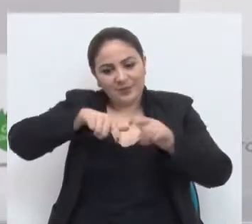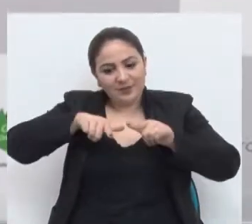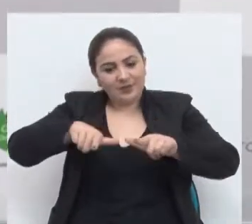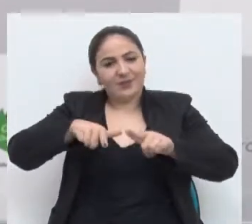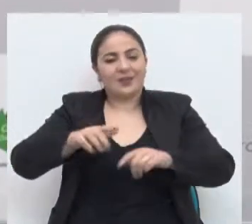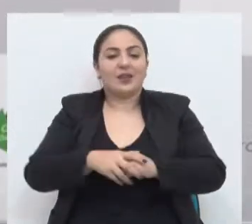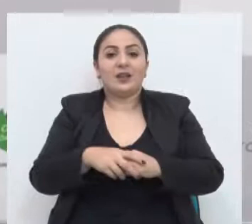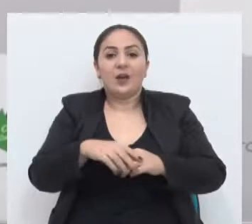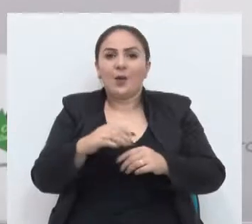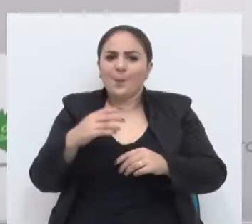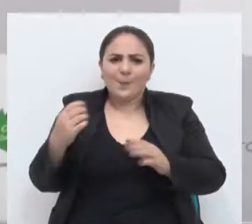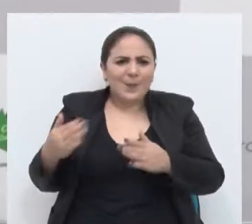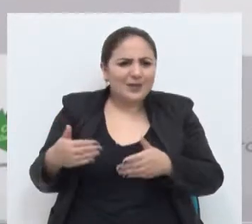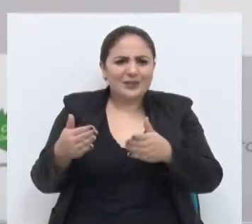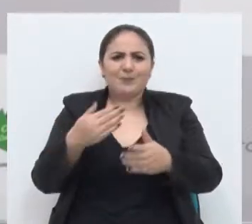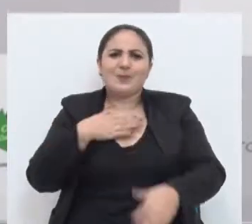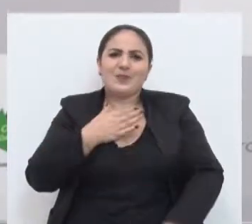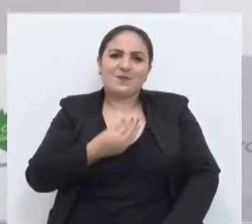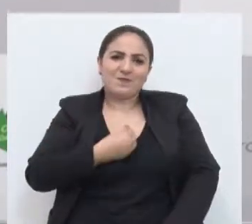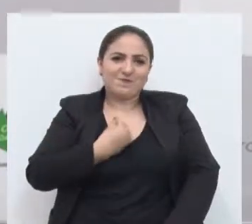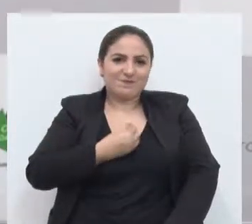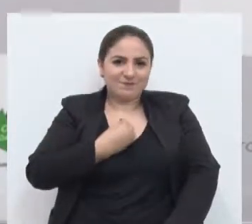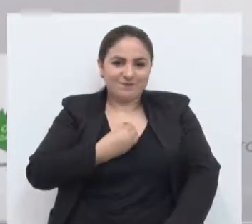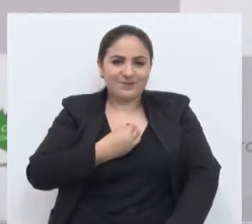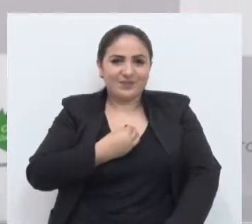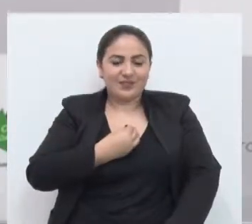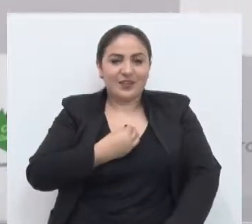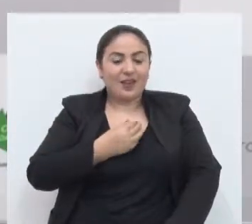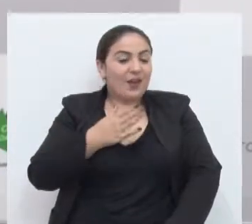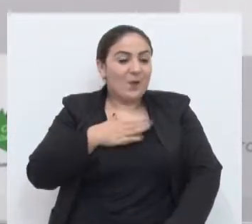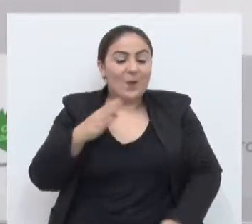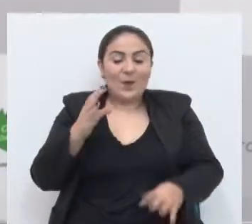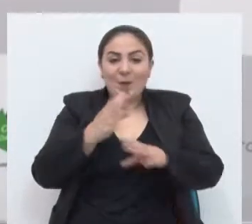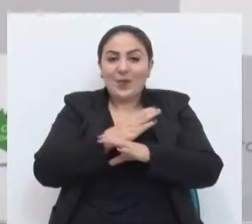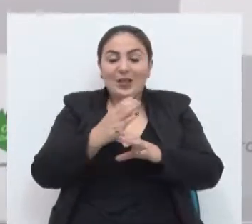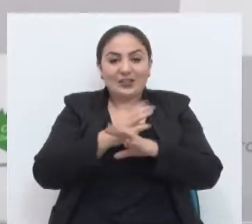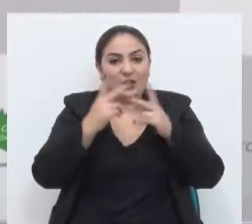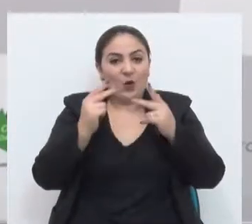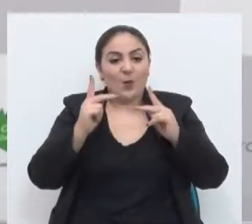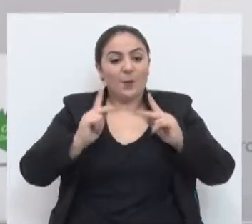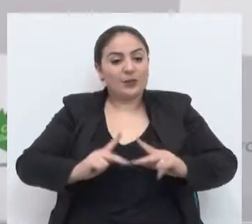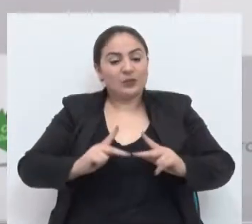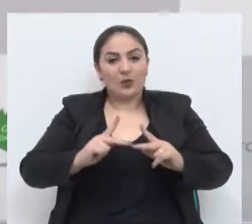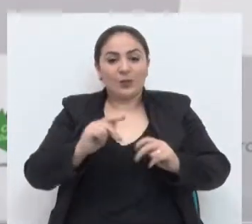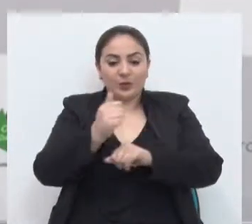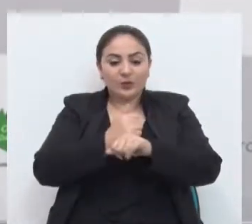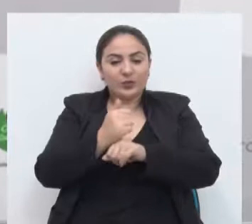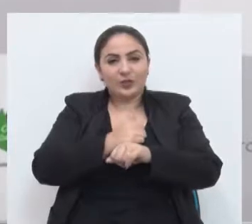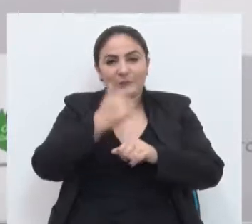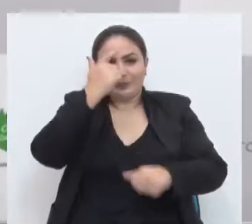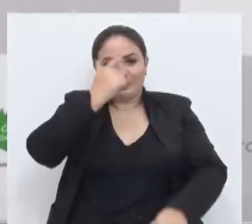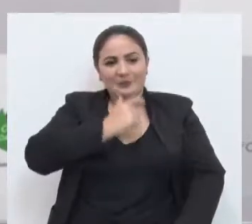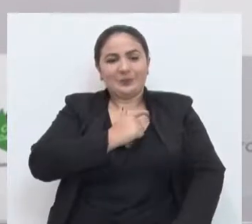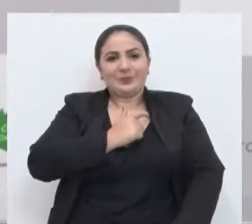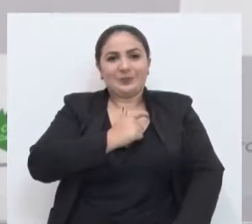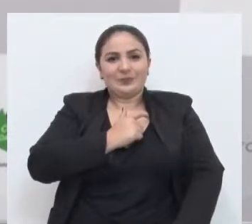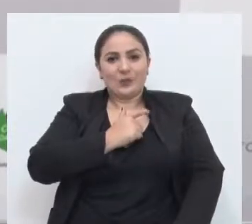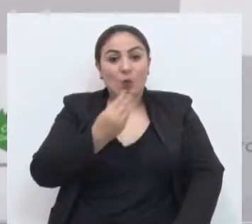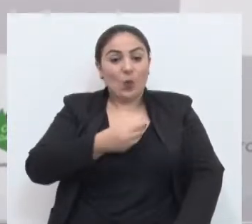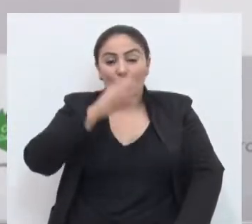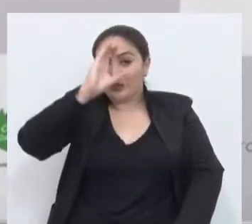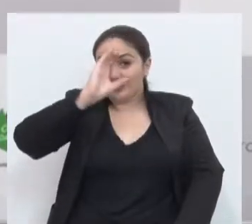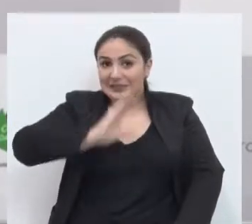na minha caminhada, na minha vida, que me realizou como pessoa, como profissional, como ser humano,